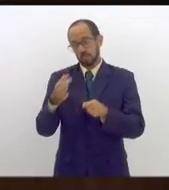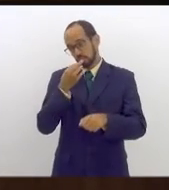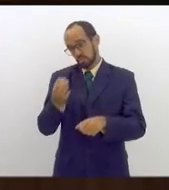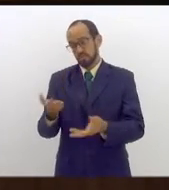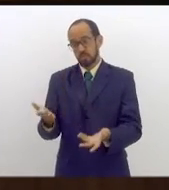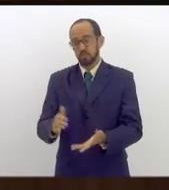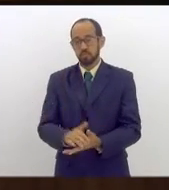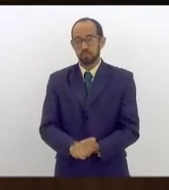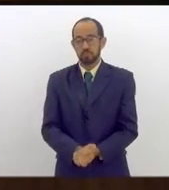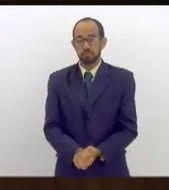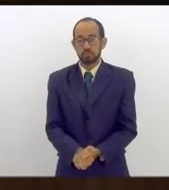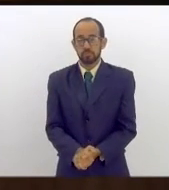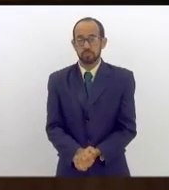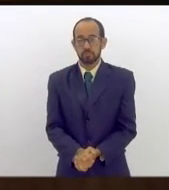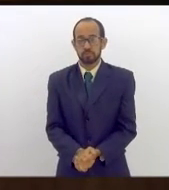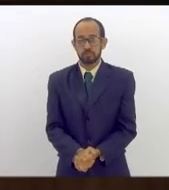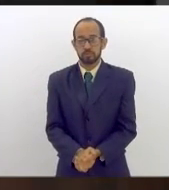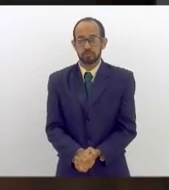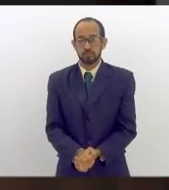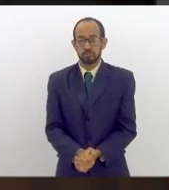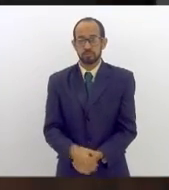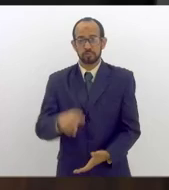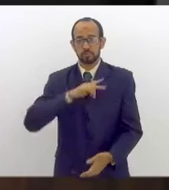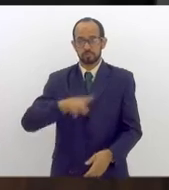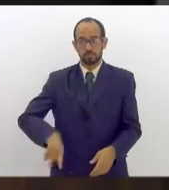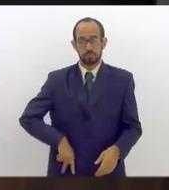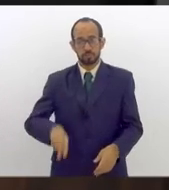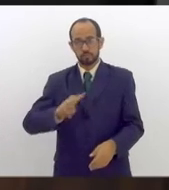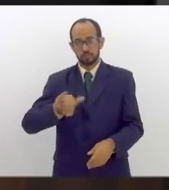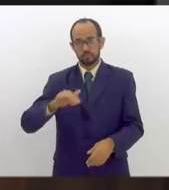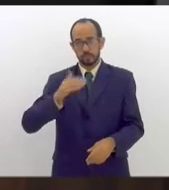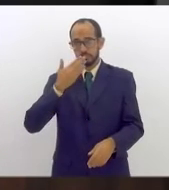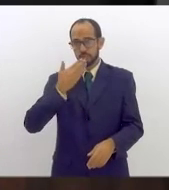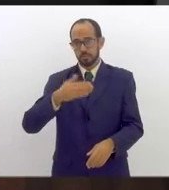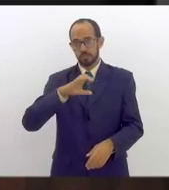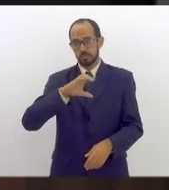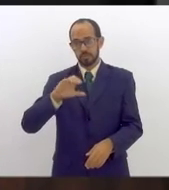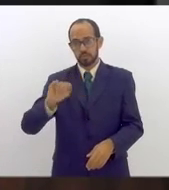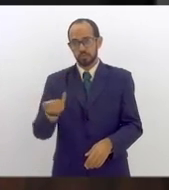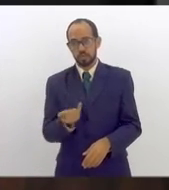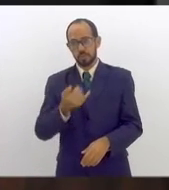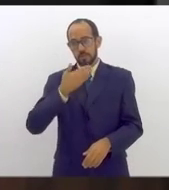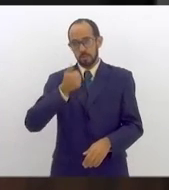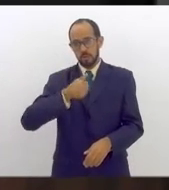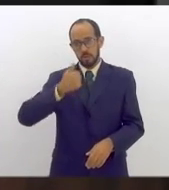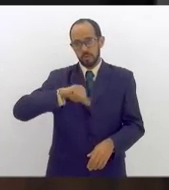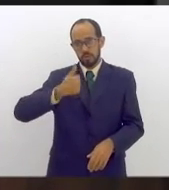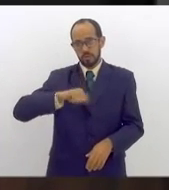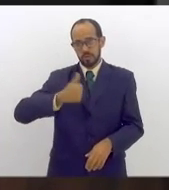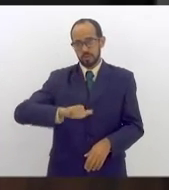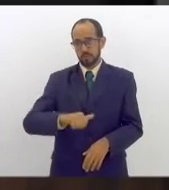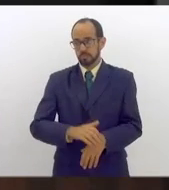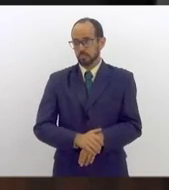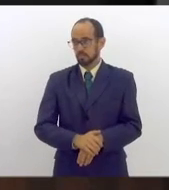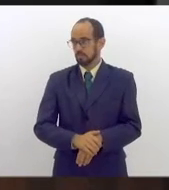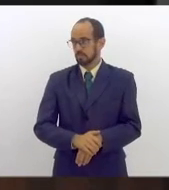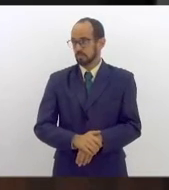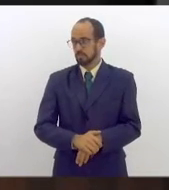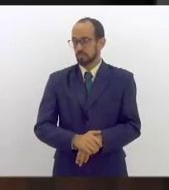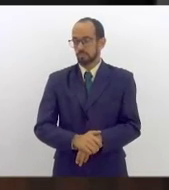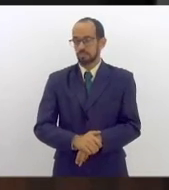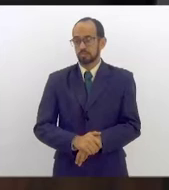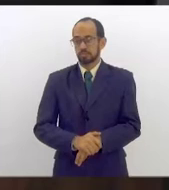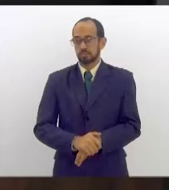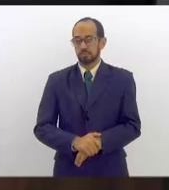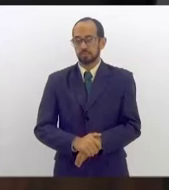senhora. A presidência vai remeter a CCJ para melhor avaliação. Retira de pauta. Temos